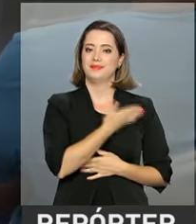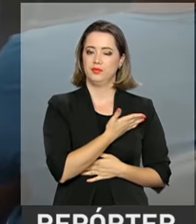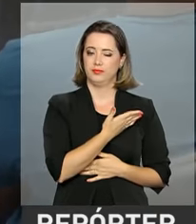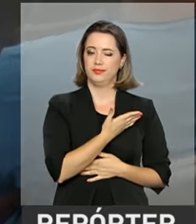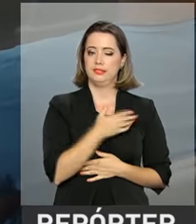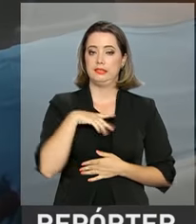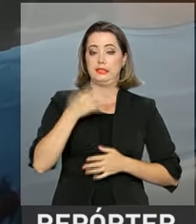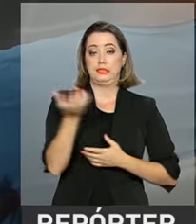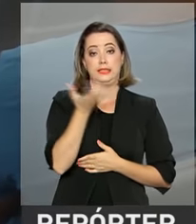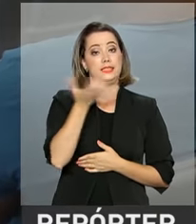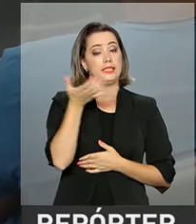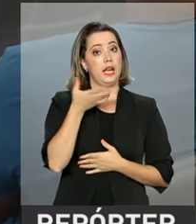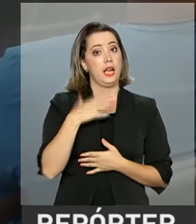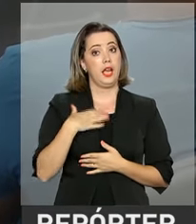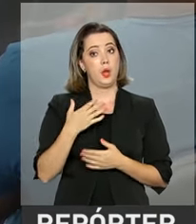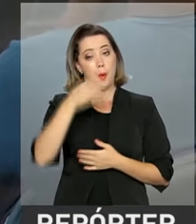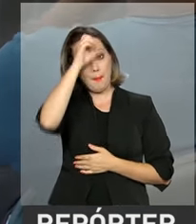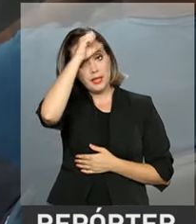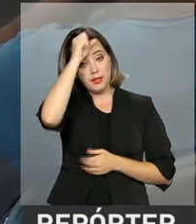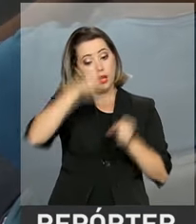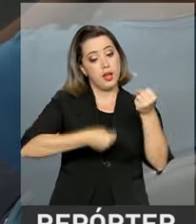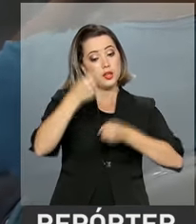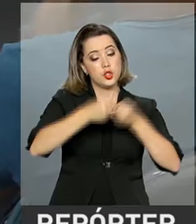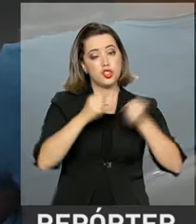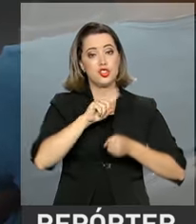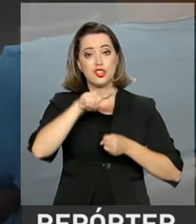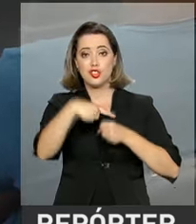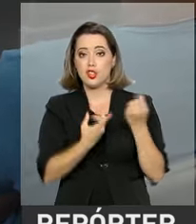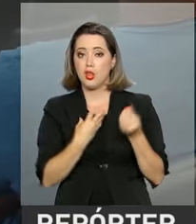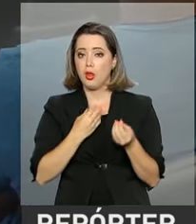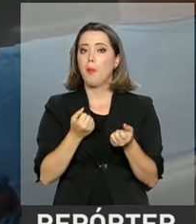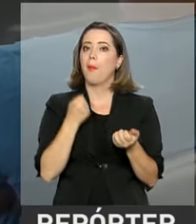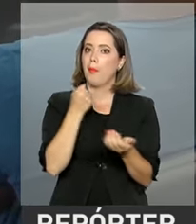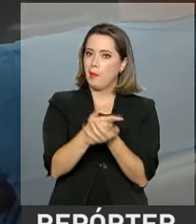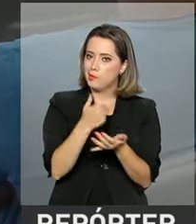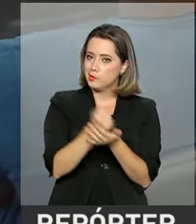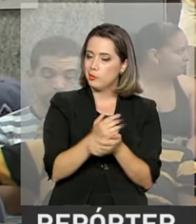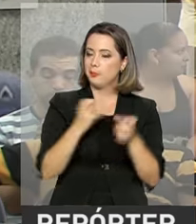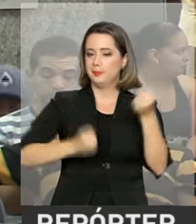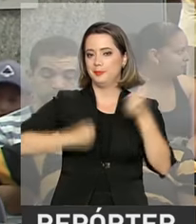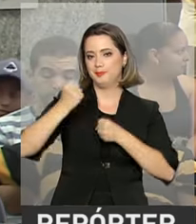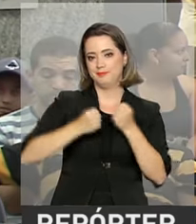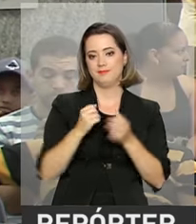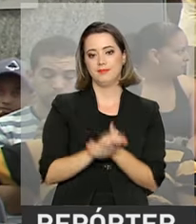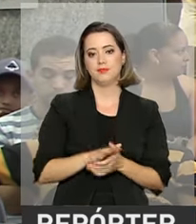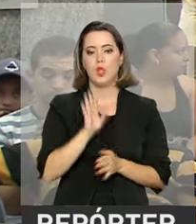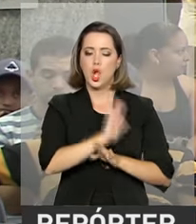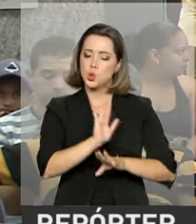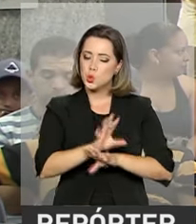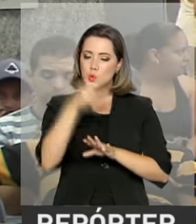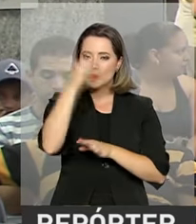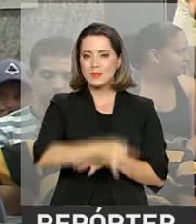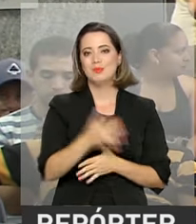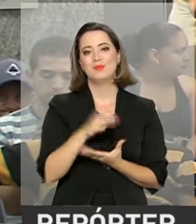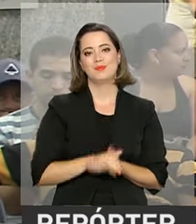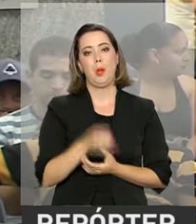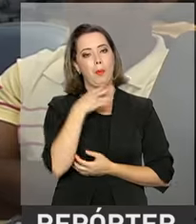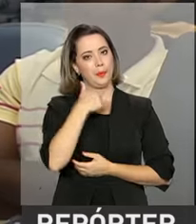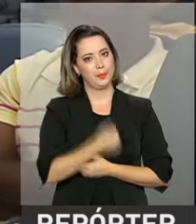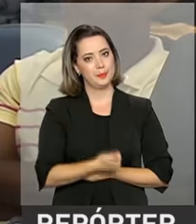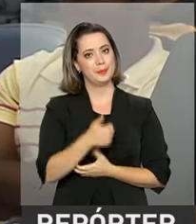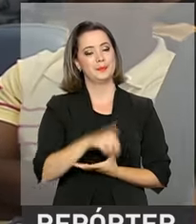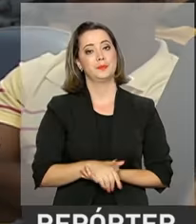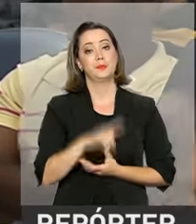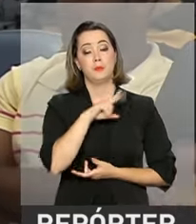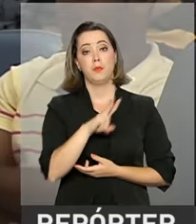motorista e quem sabe com o que sobrar da emtrad no carro muito bom